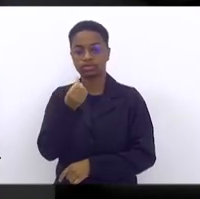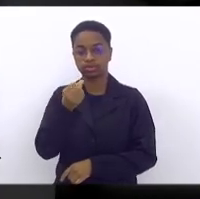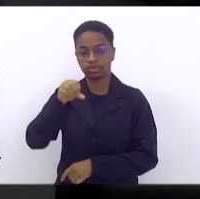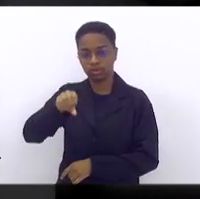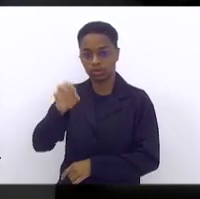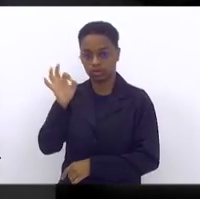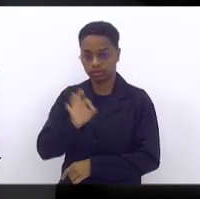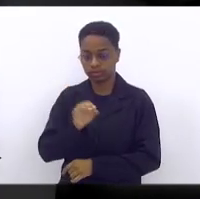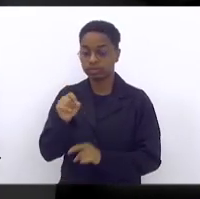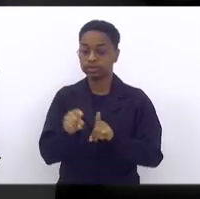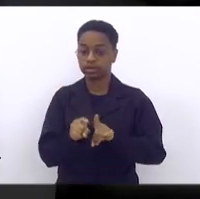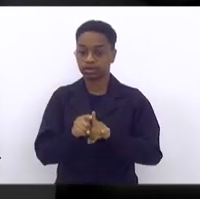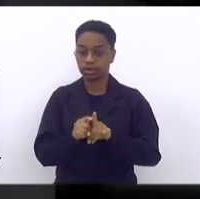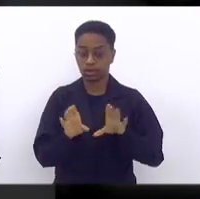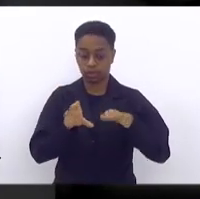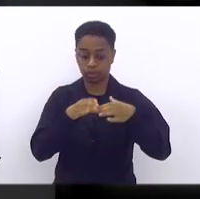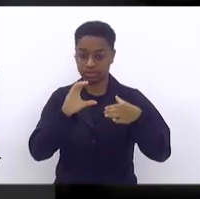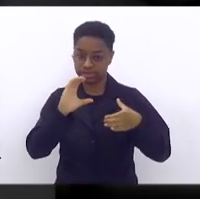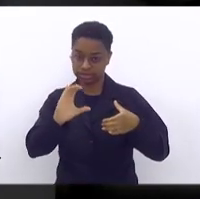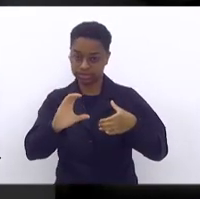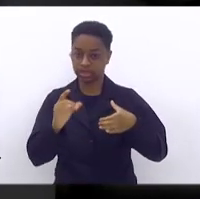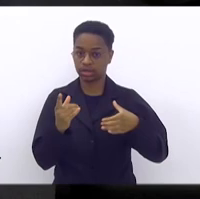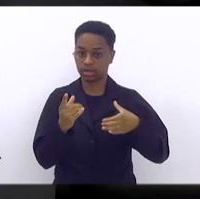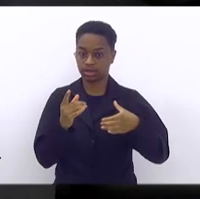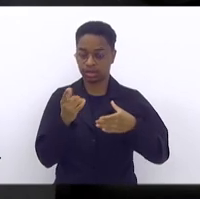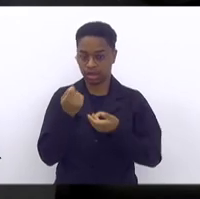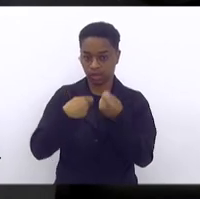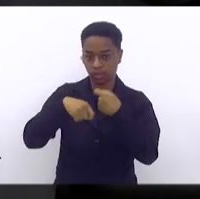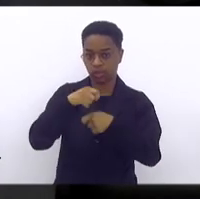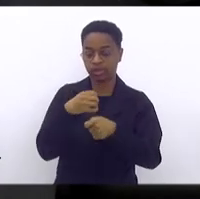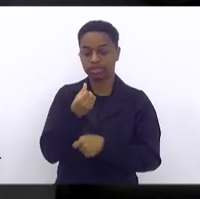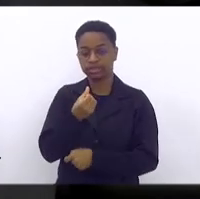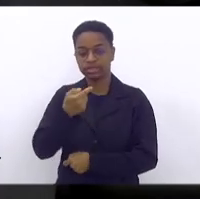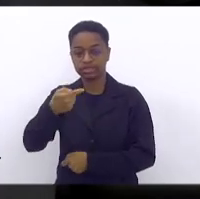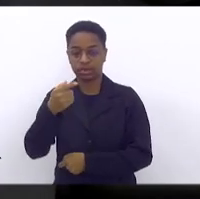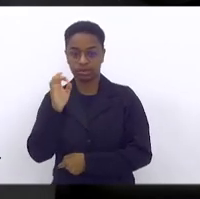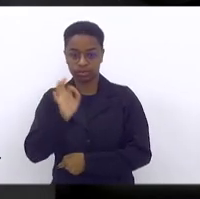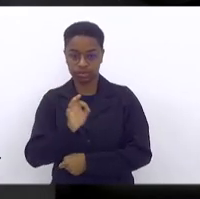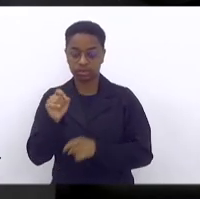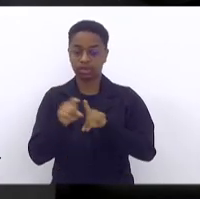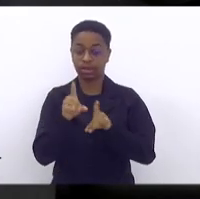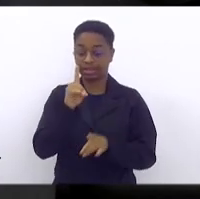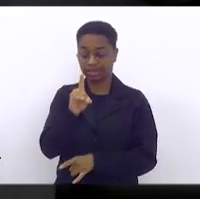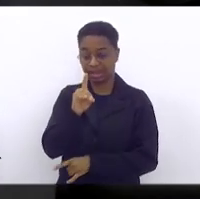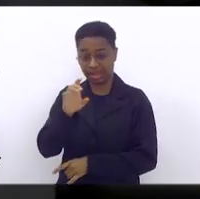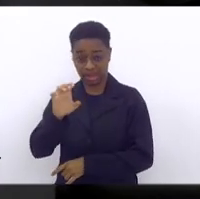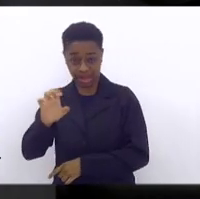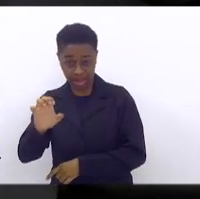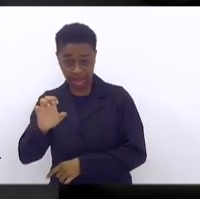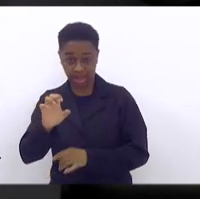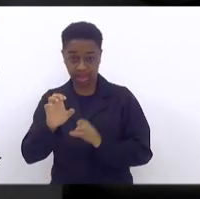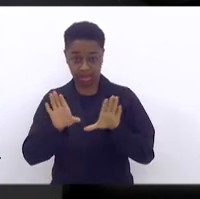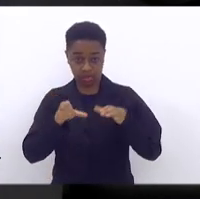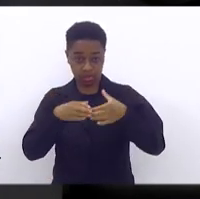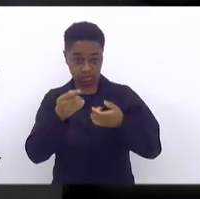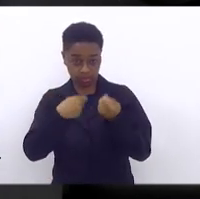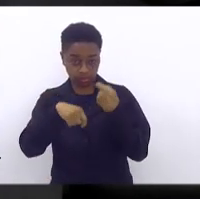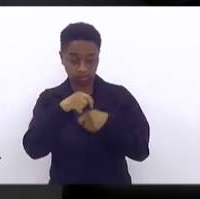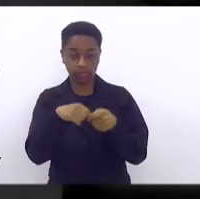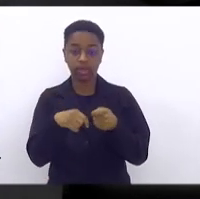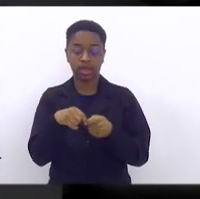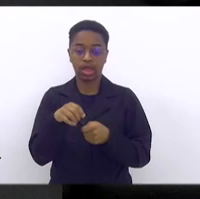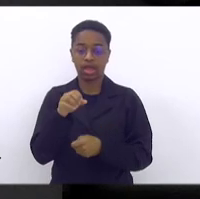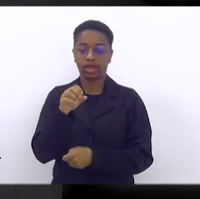mais ainda também na classe C, 67%, D e E, 89%. Então, a importância do celular hoje para o